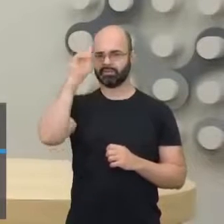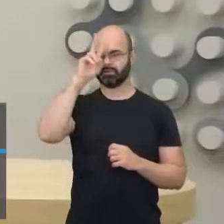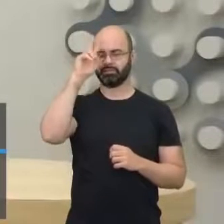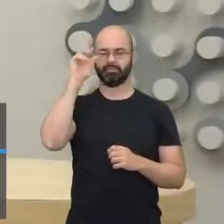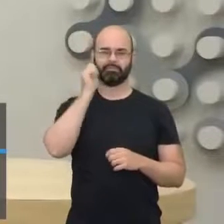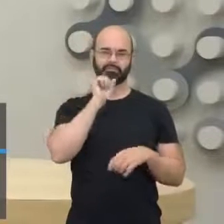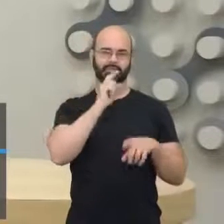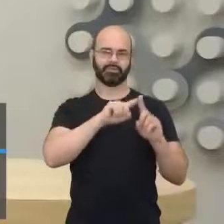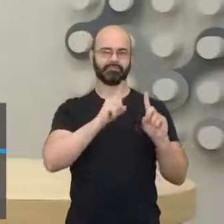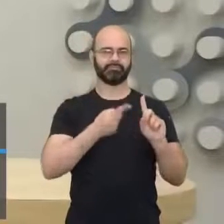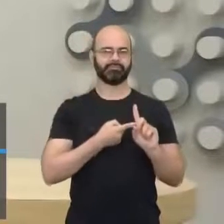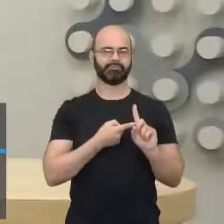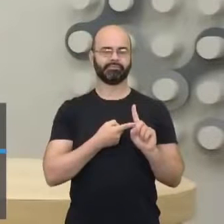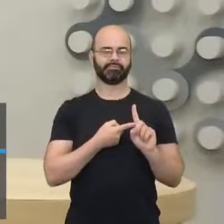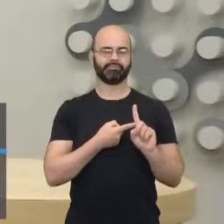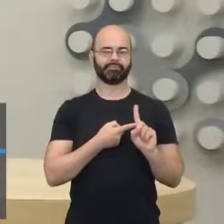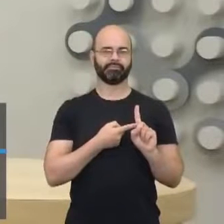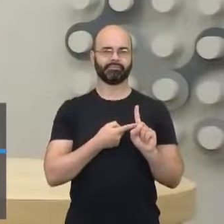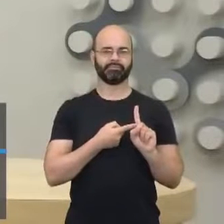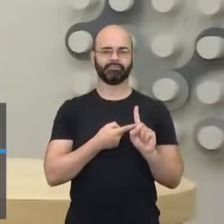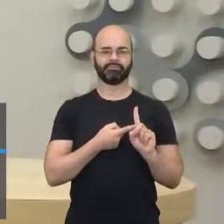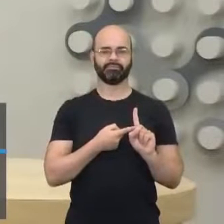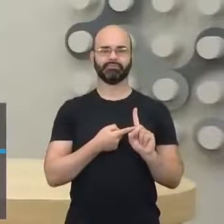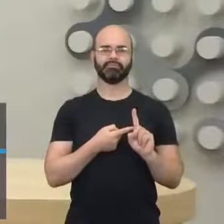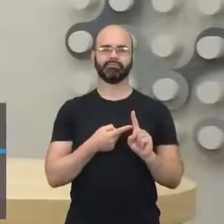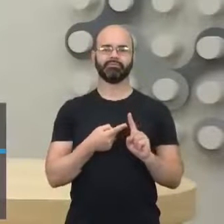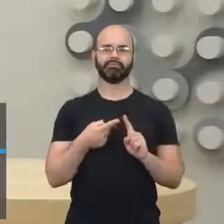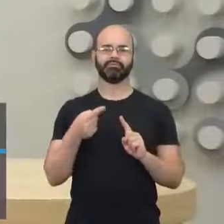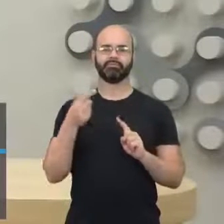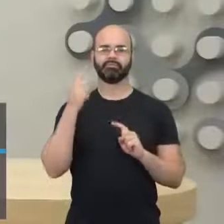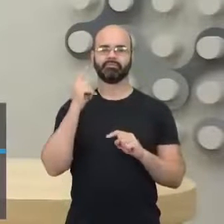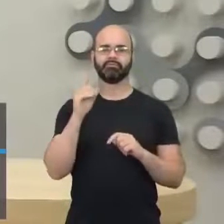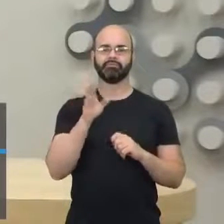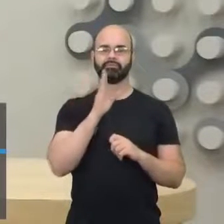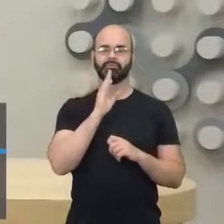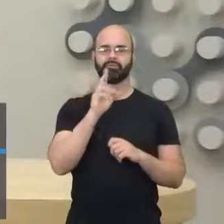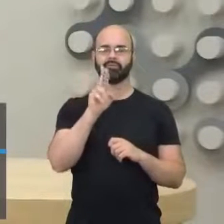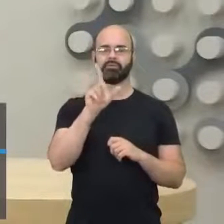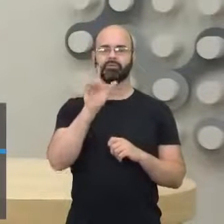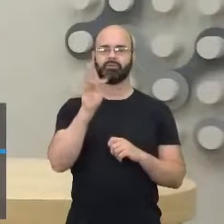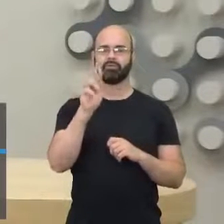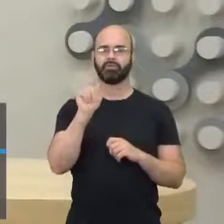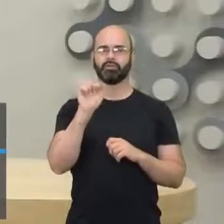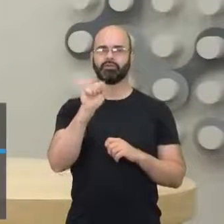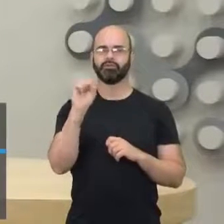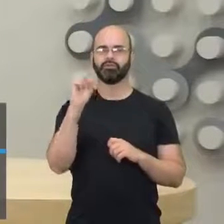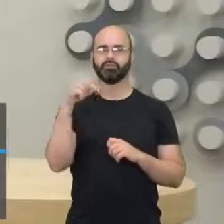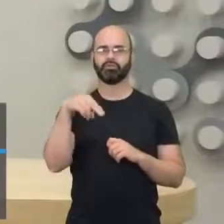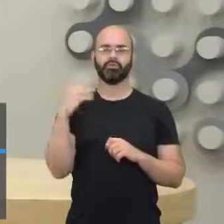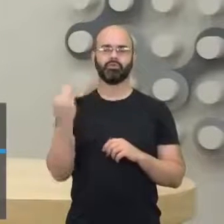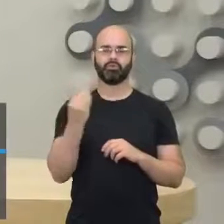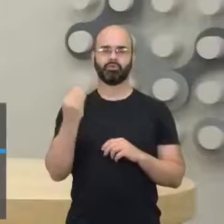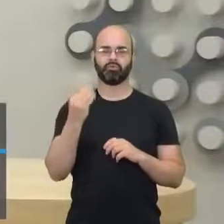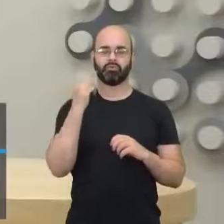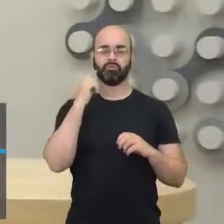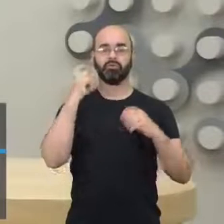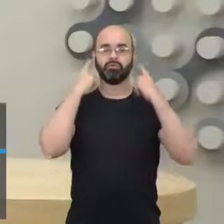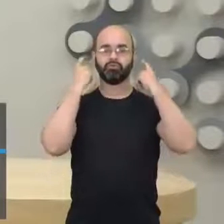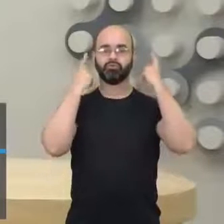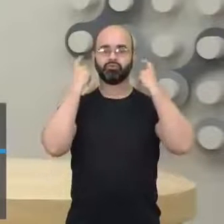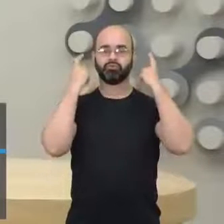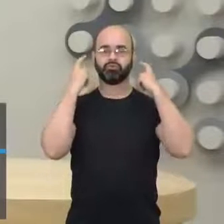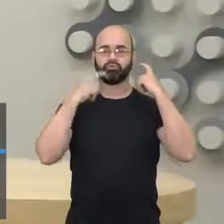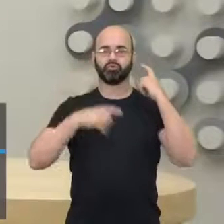estava grávida, e aí foi lá fazer aquele exame chamado ultrassom, né? O que acontece? Joga lá uma onda de som dentro da